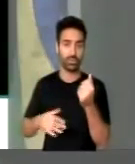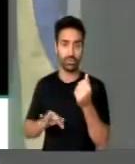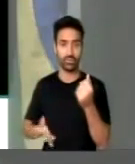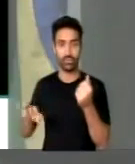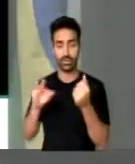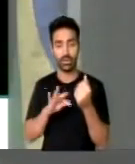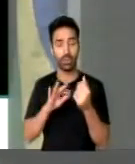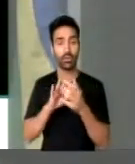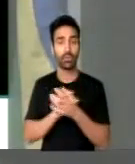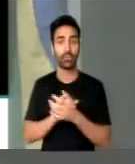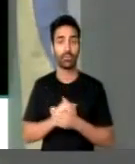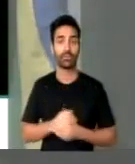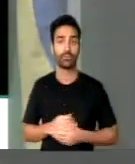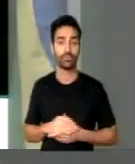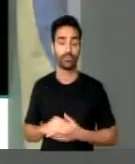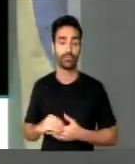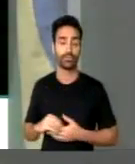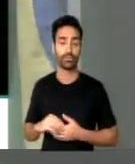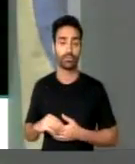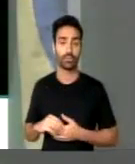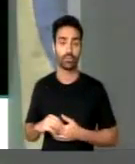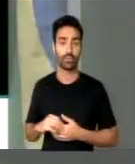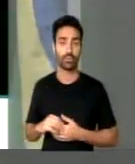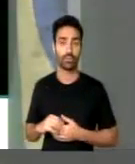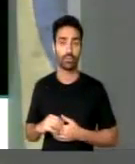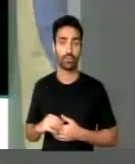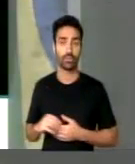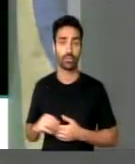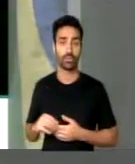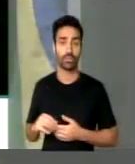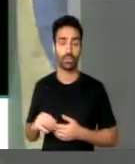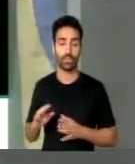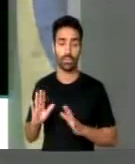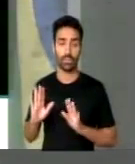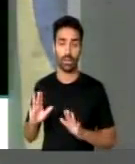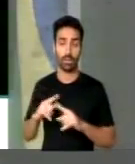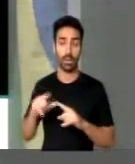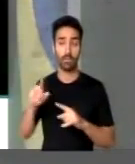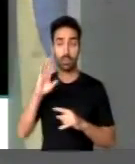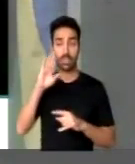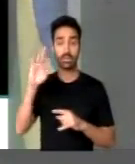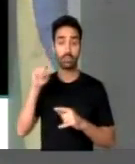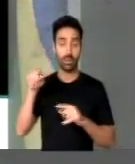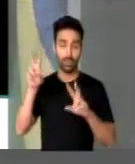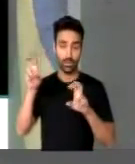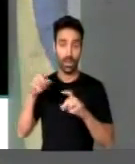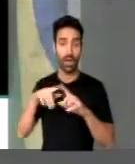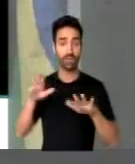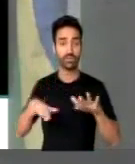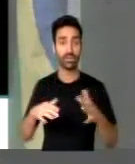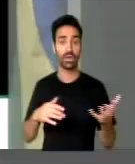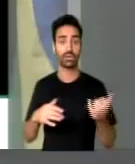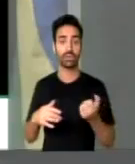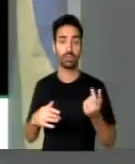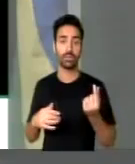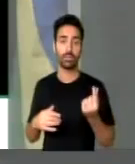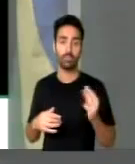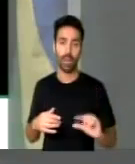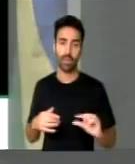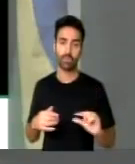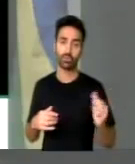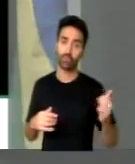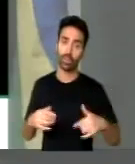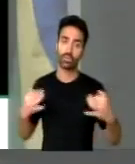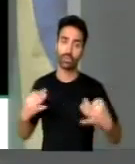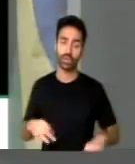da União, e em detrimento até de outras questões, às vezes recebe muito menos do que seria justo para